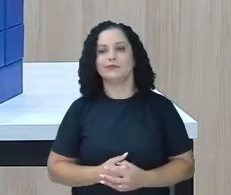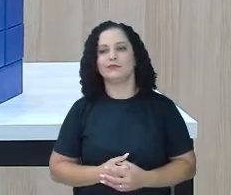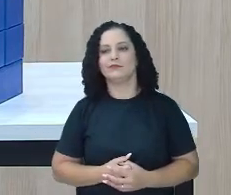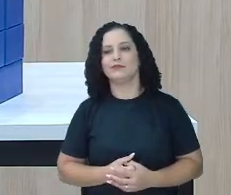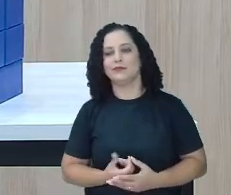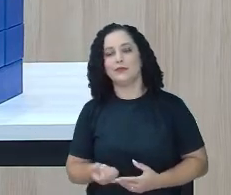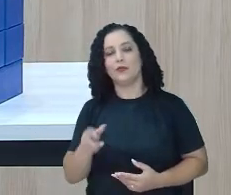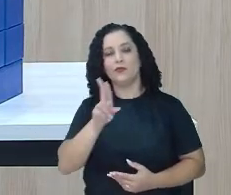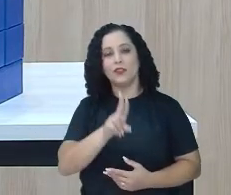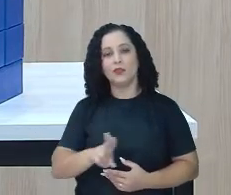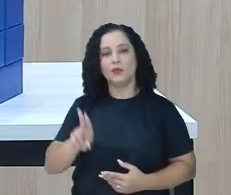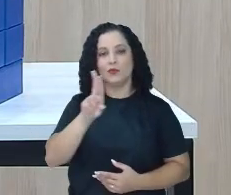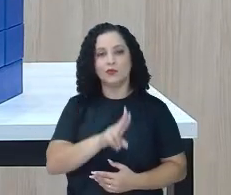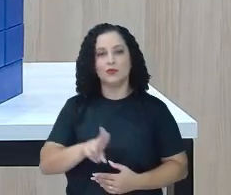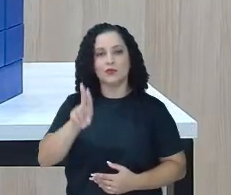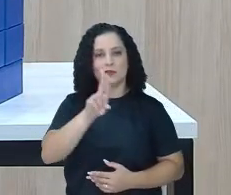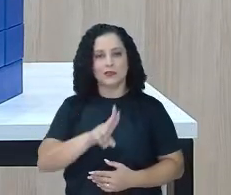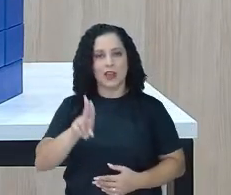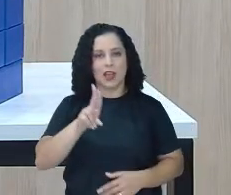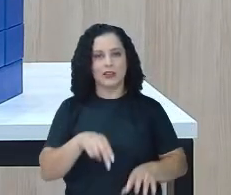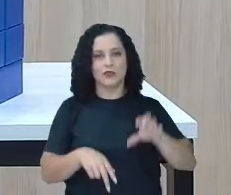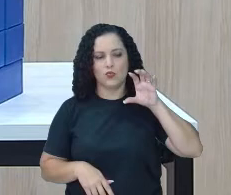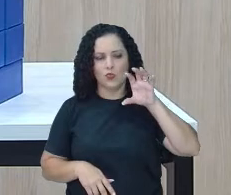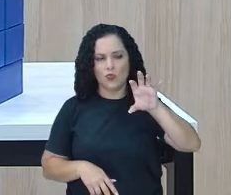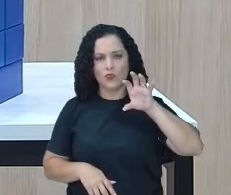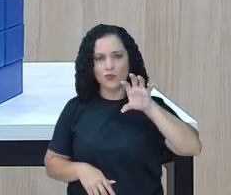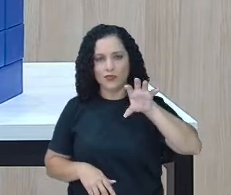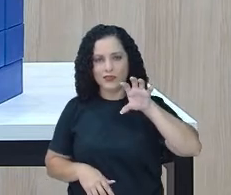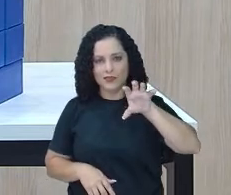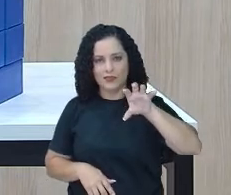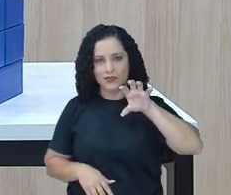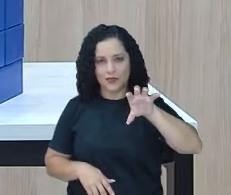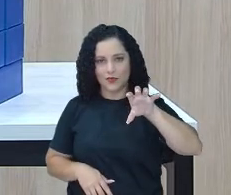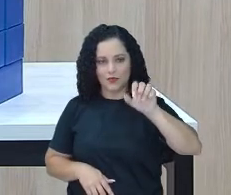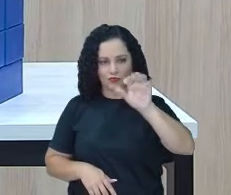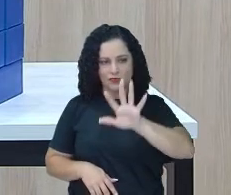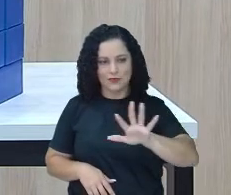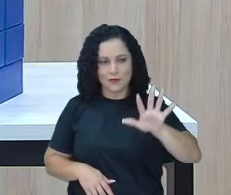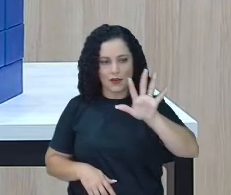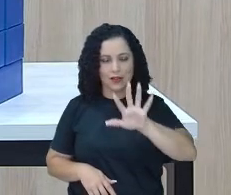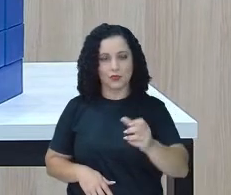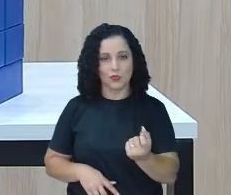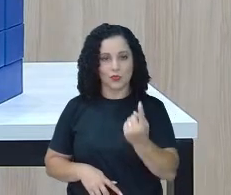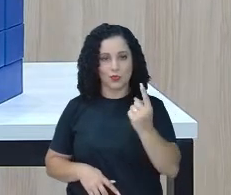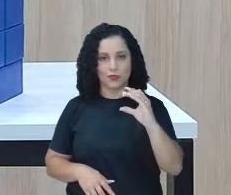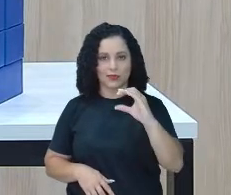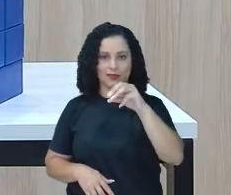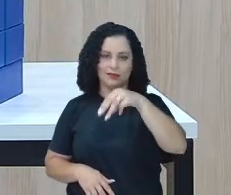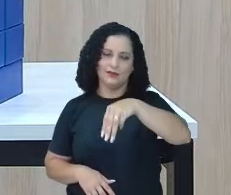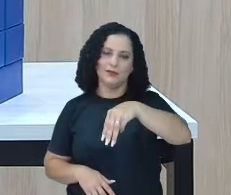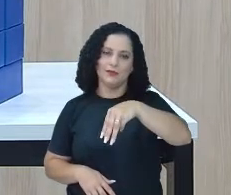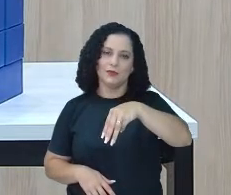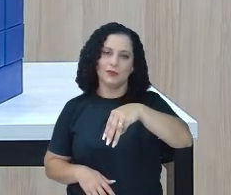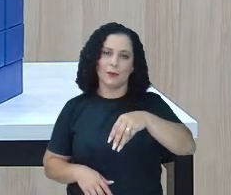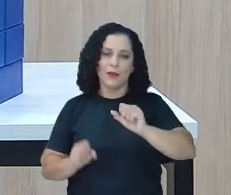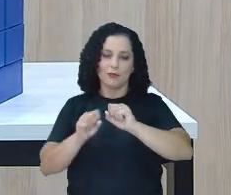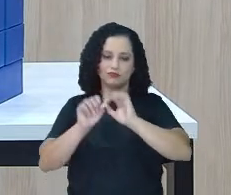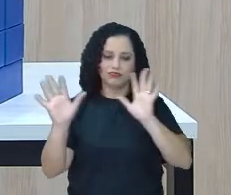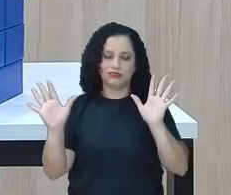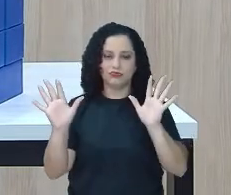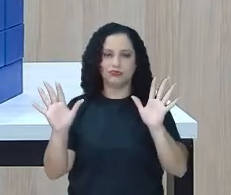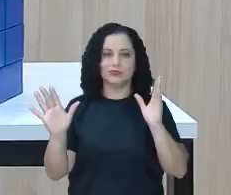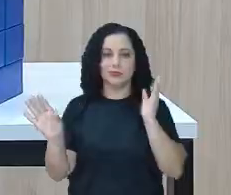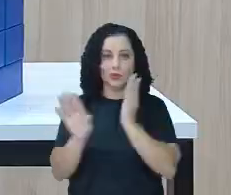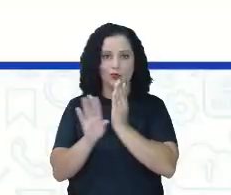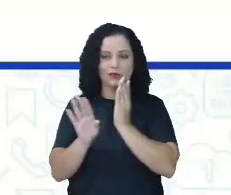gente vai utilizar esse cubinho, né? Essa ideia de ocupando o espaço de 1 centímetro cúbico para definir o nosso padrão aí.